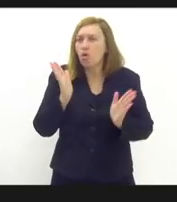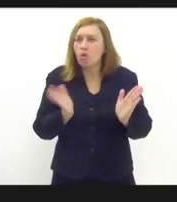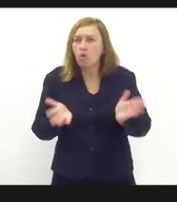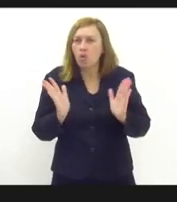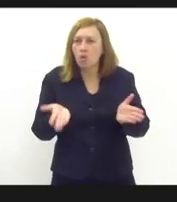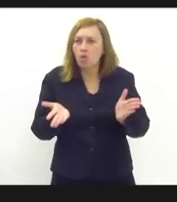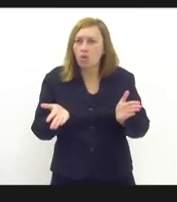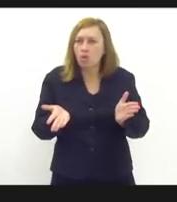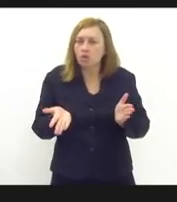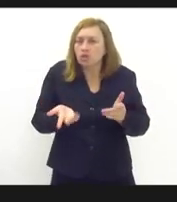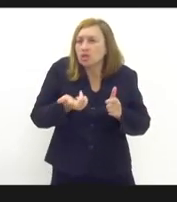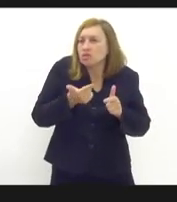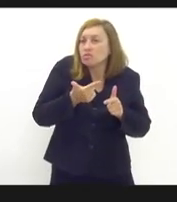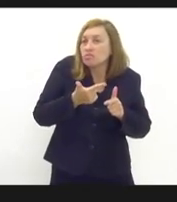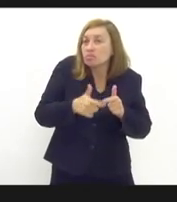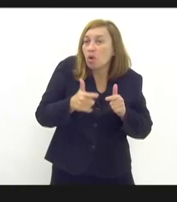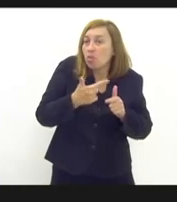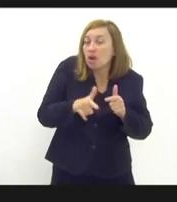com problemas